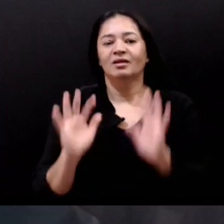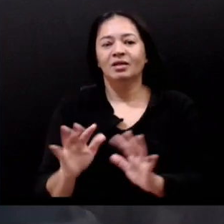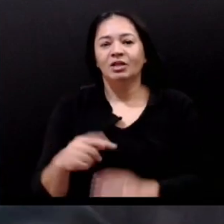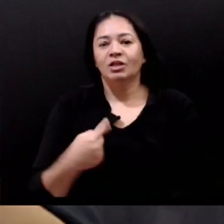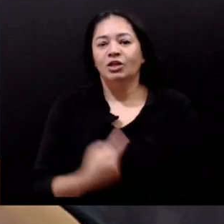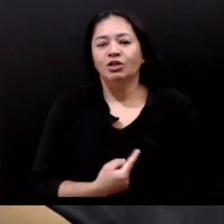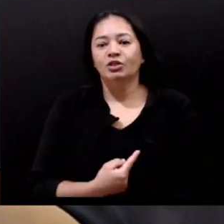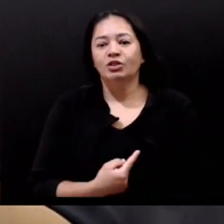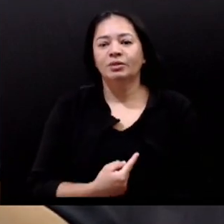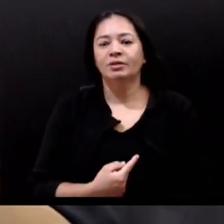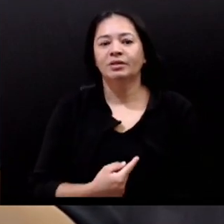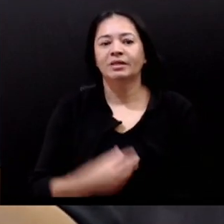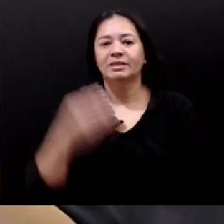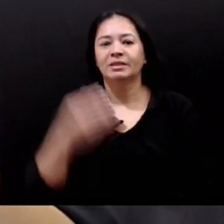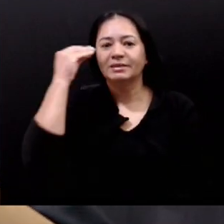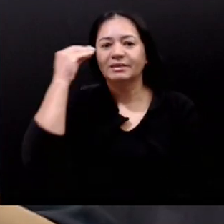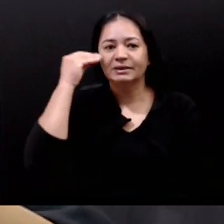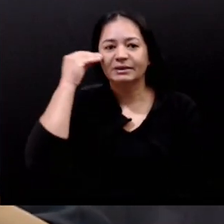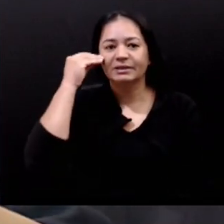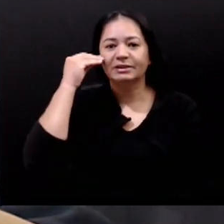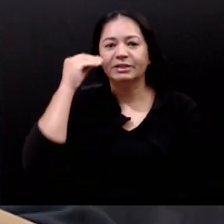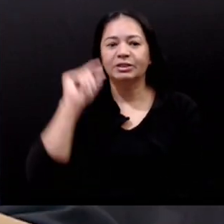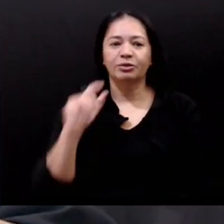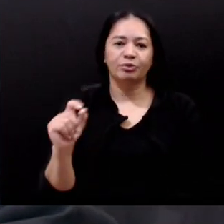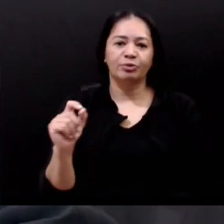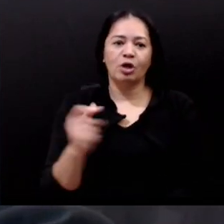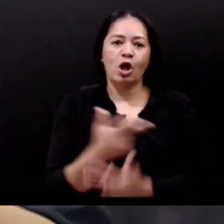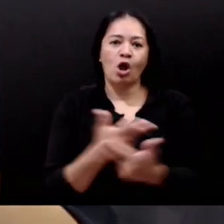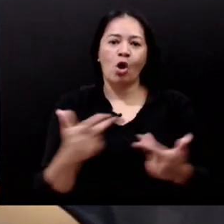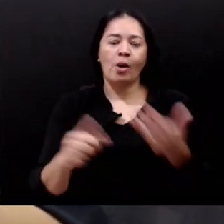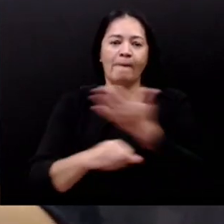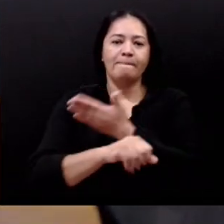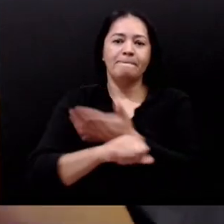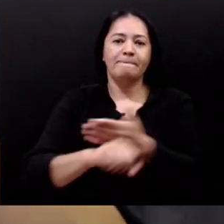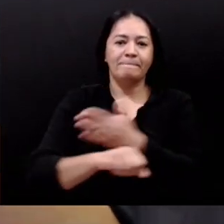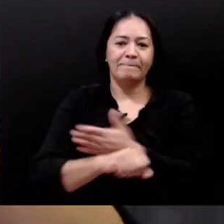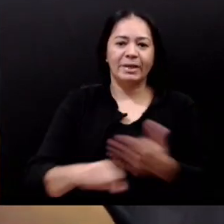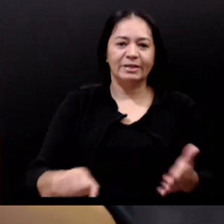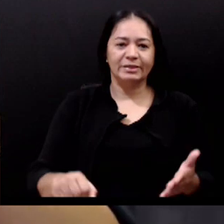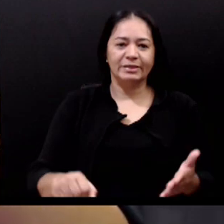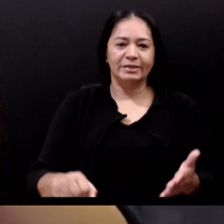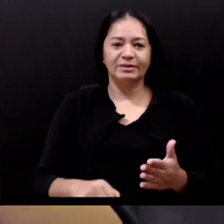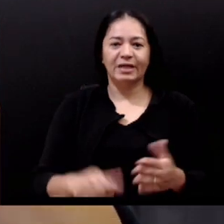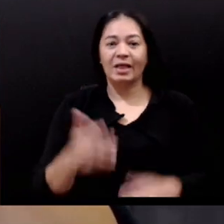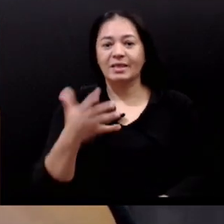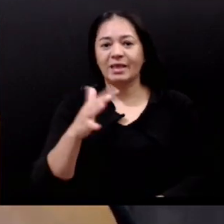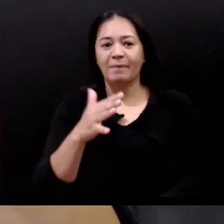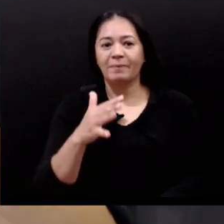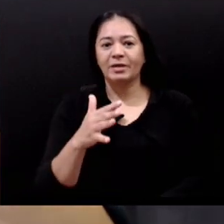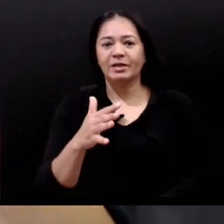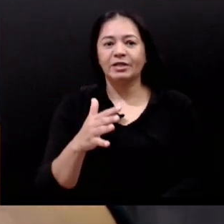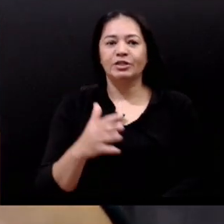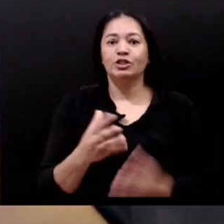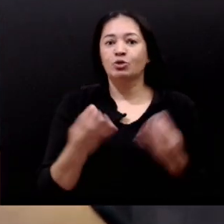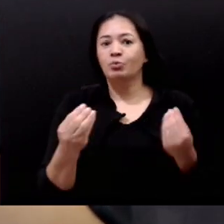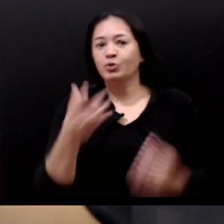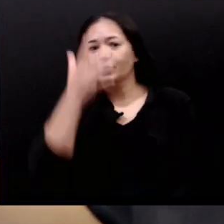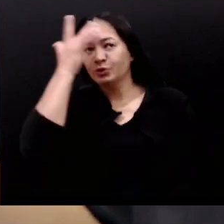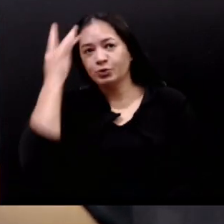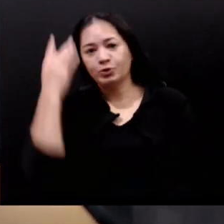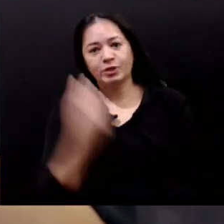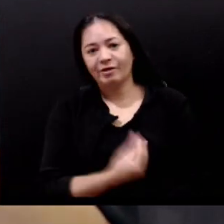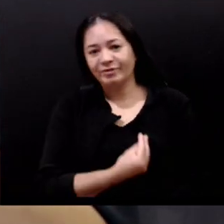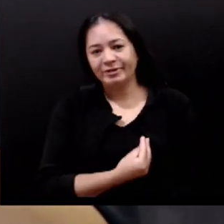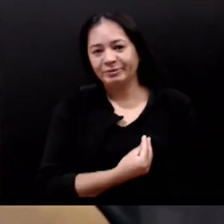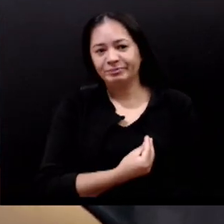tenta colocar coisas práticas, aí vai depender muito da realidade da pessoa, né. Uhum. Tem pessoas, por exemplo,